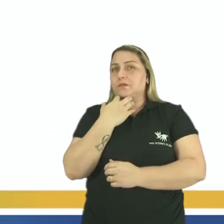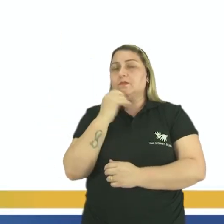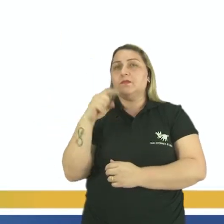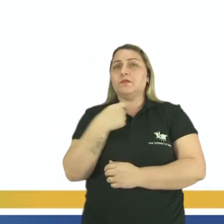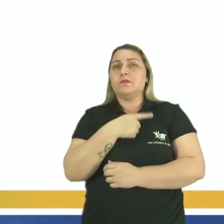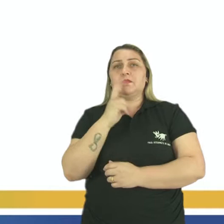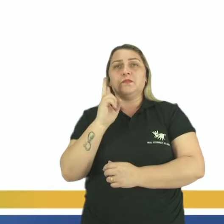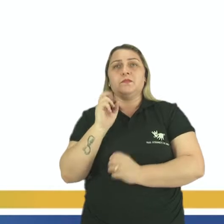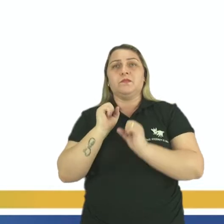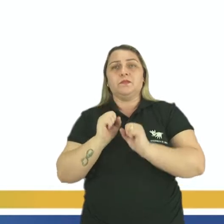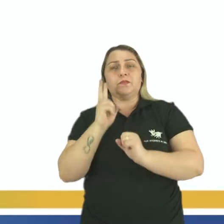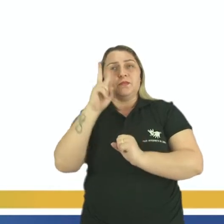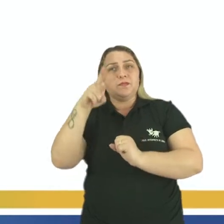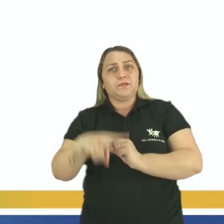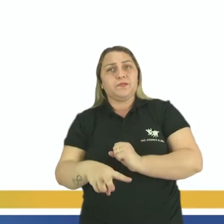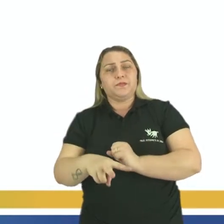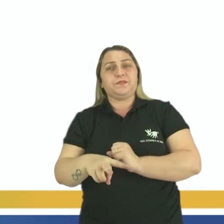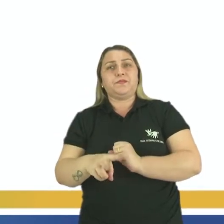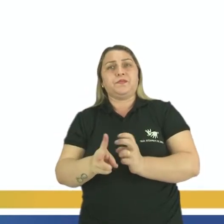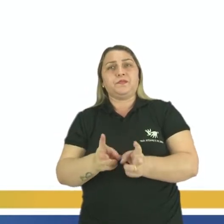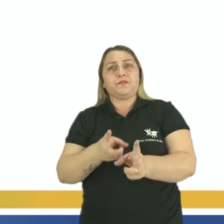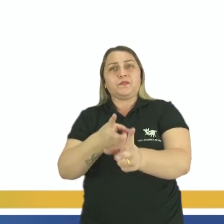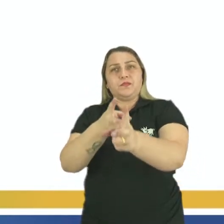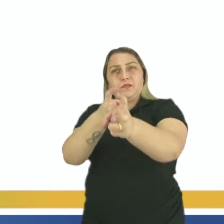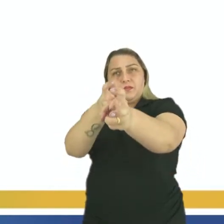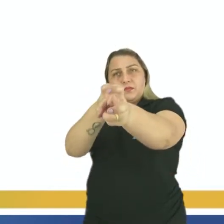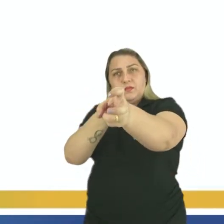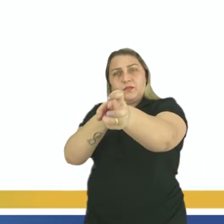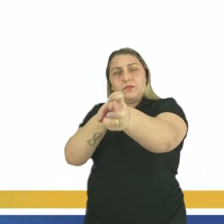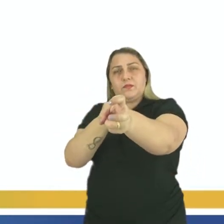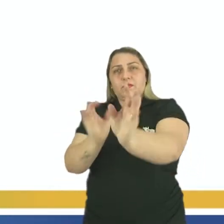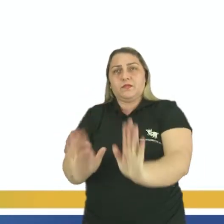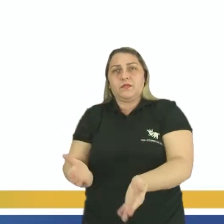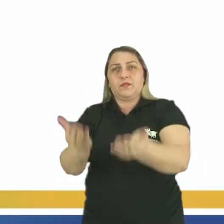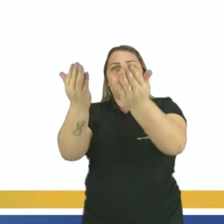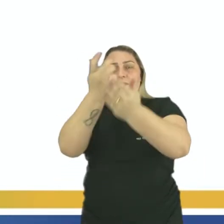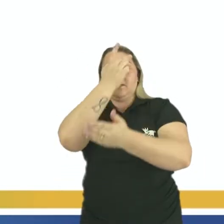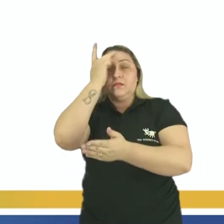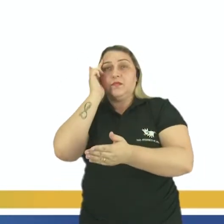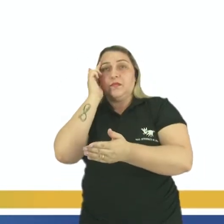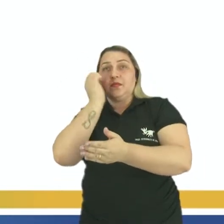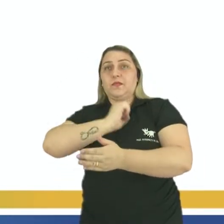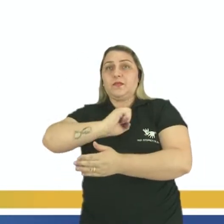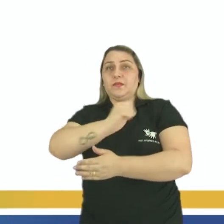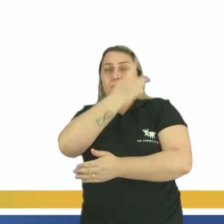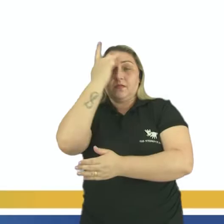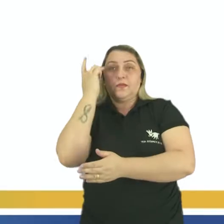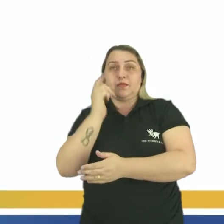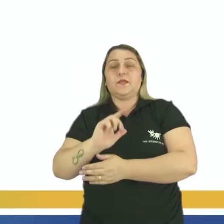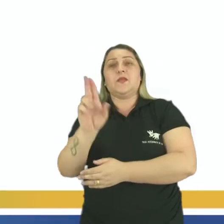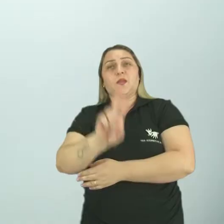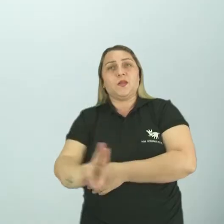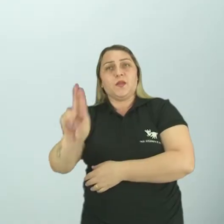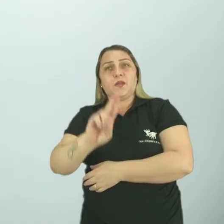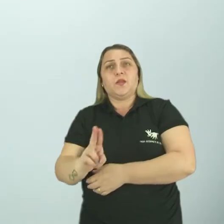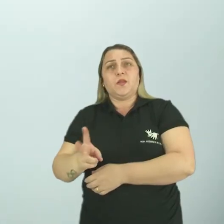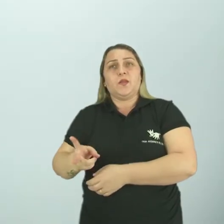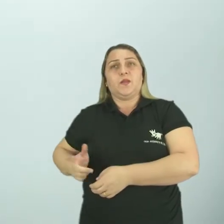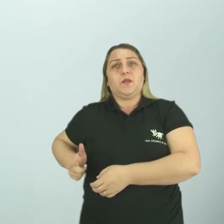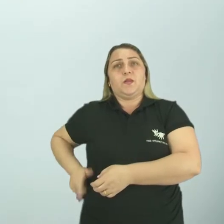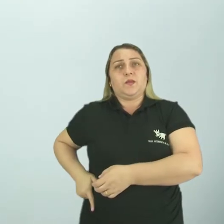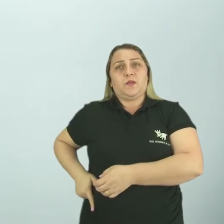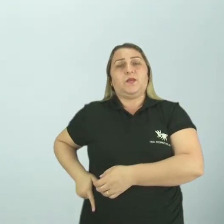gente pode ver que quando a gente fala sobre tiro esportivo, a gente vai incentivar as pessoas a utilizar